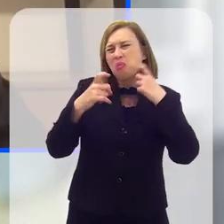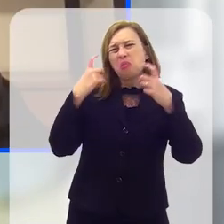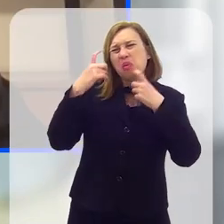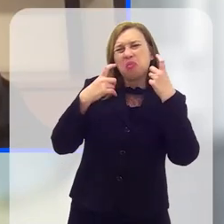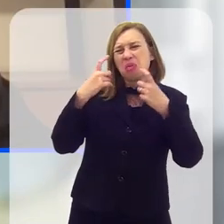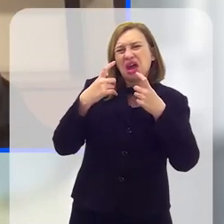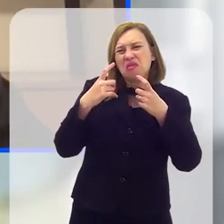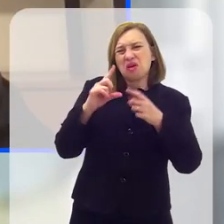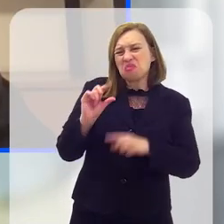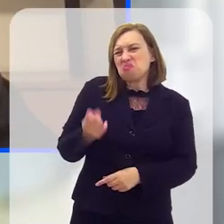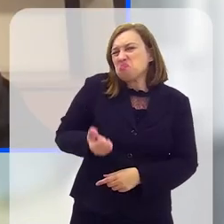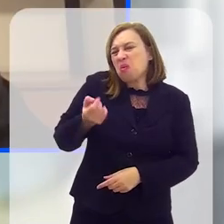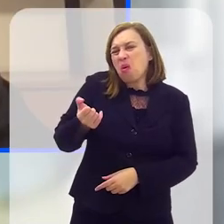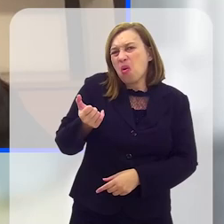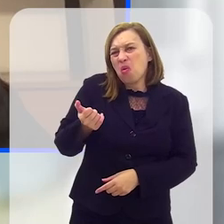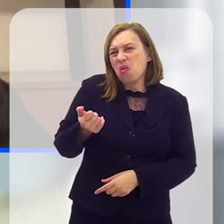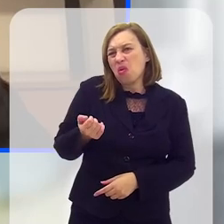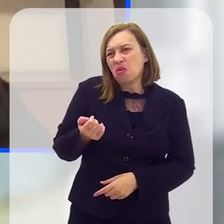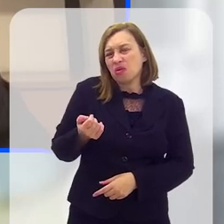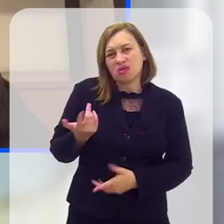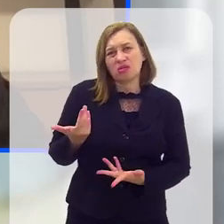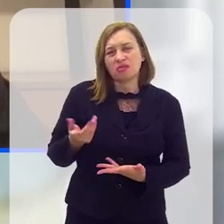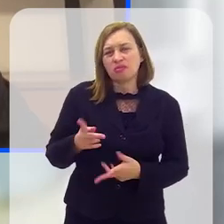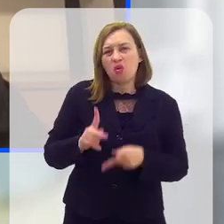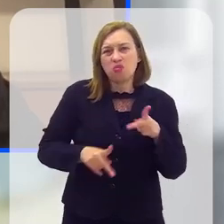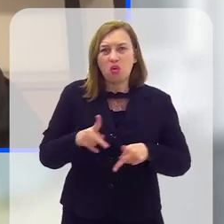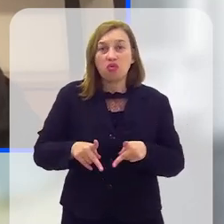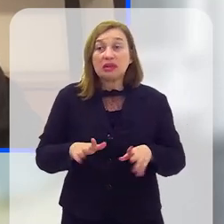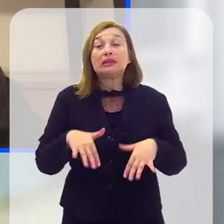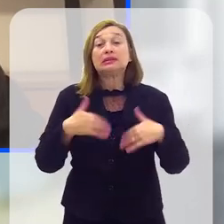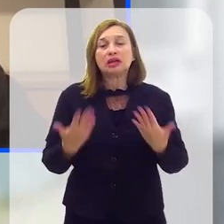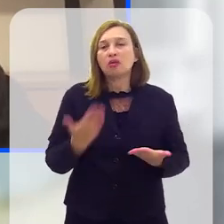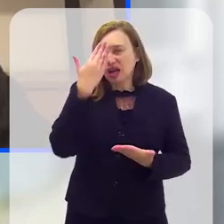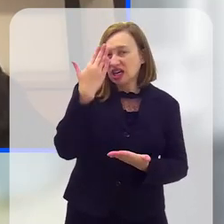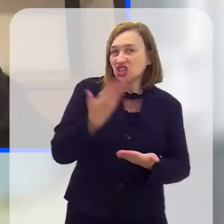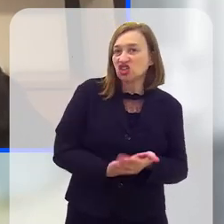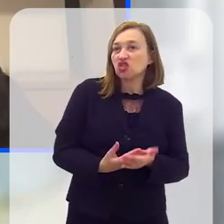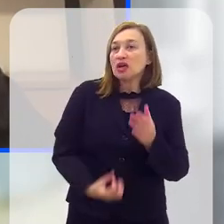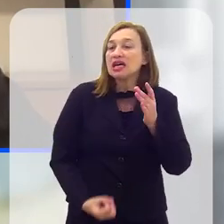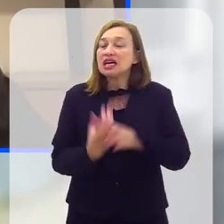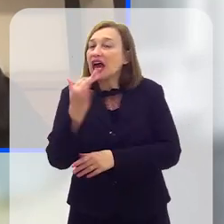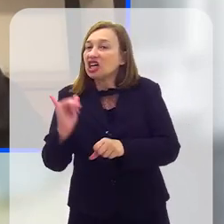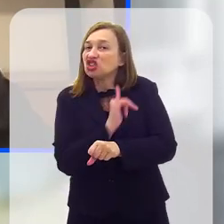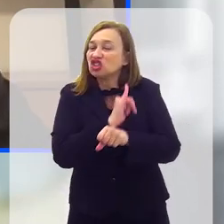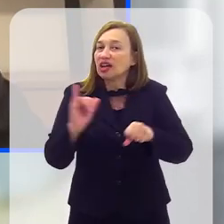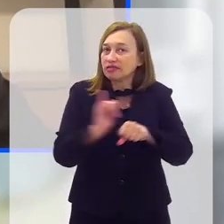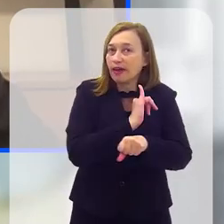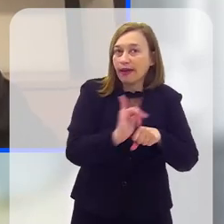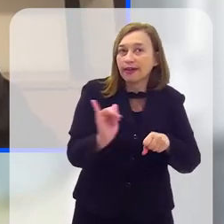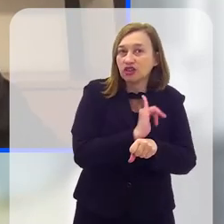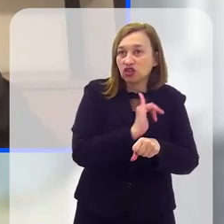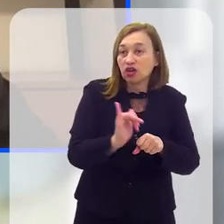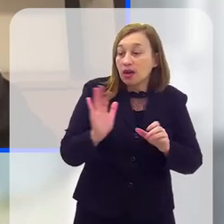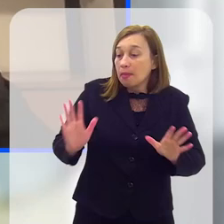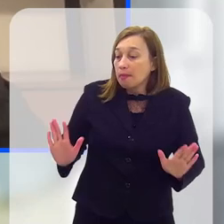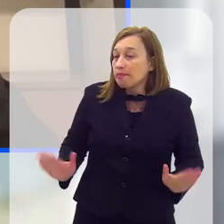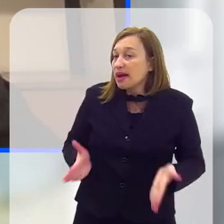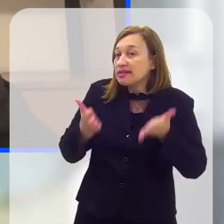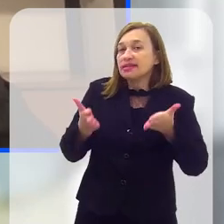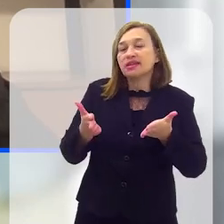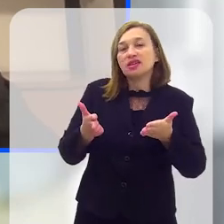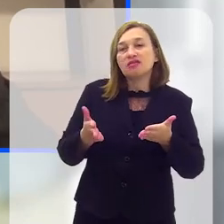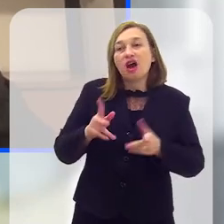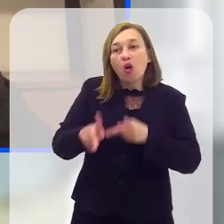um problema secundário para essa população. Então, acredito que a gente precisa criar gatilhos